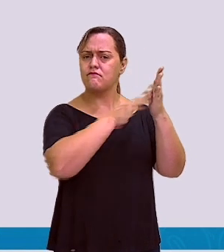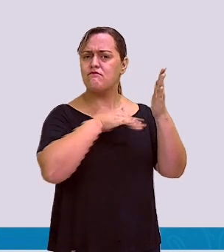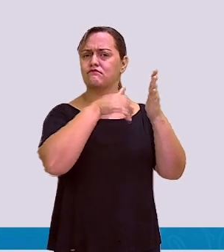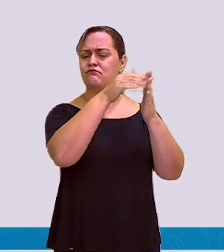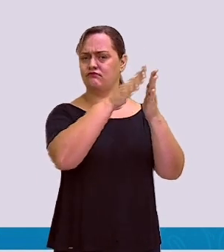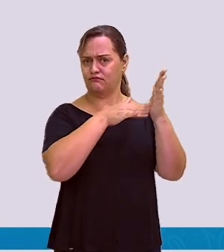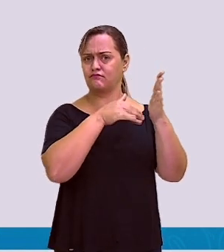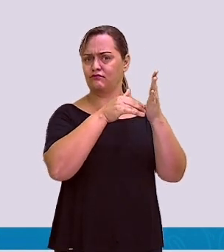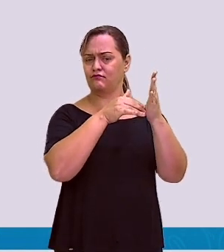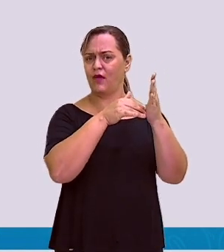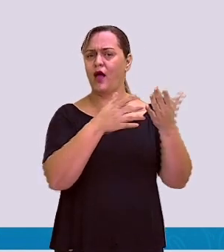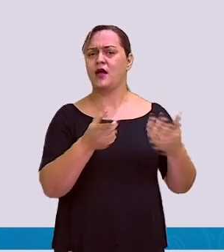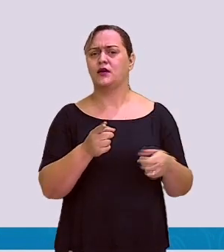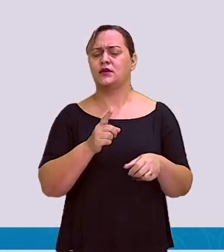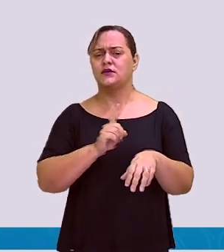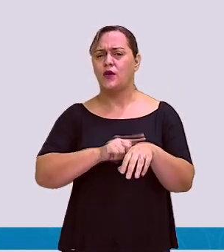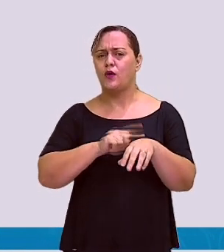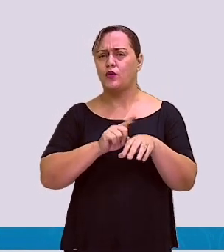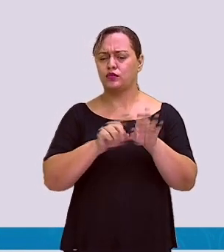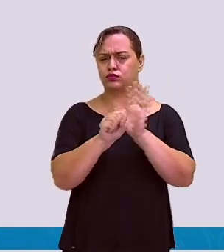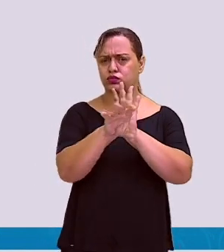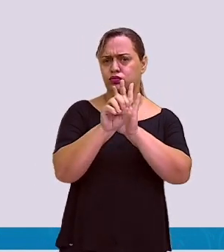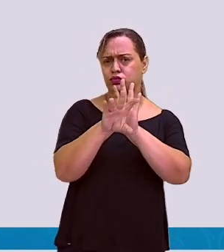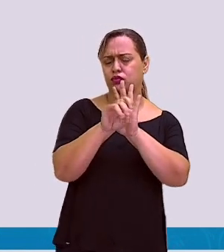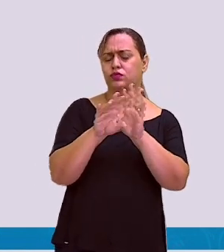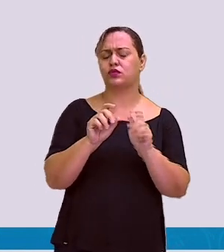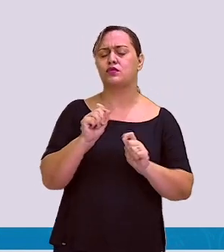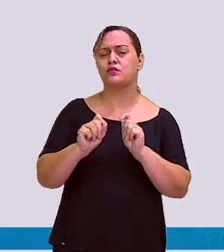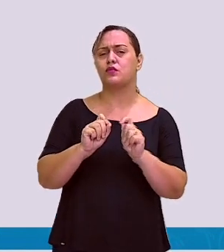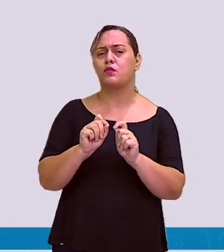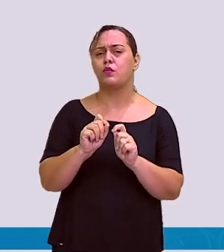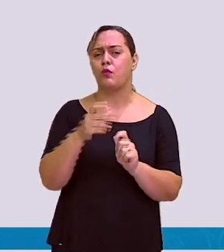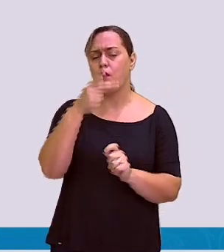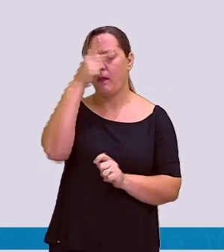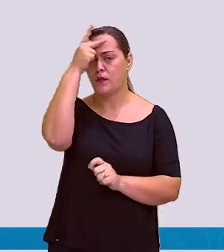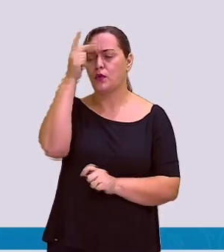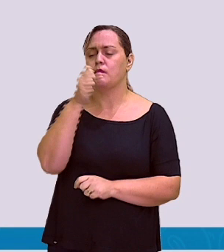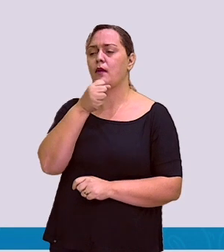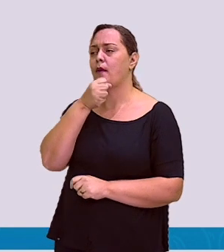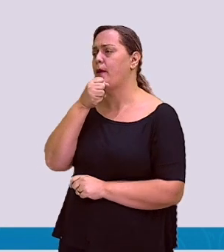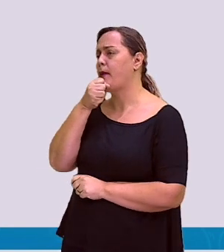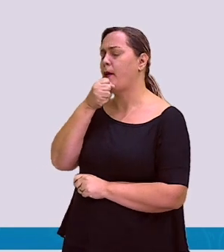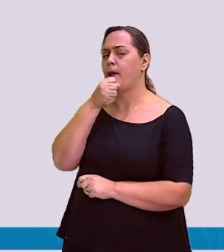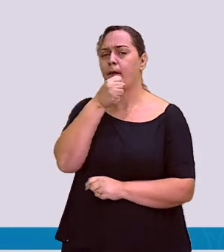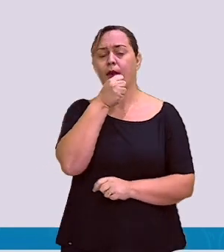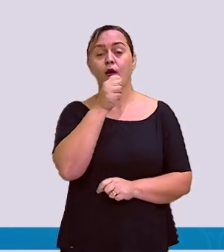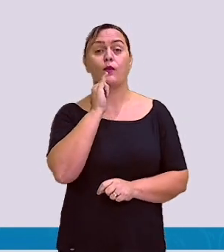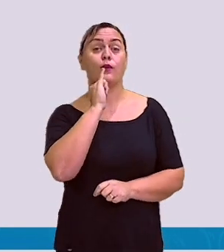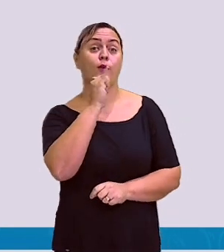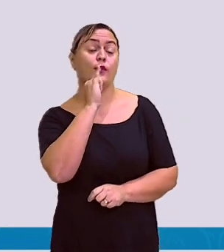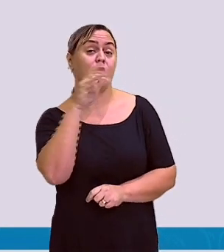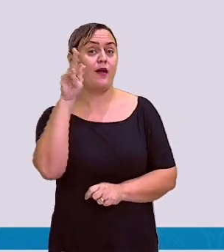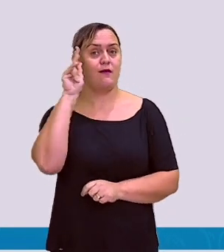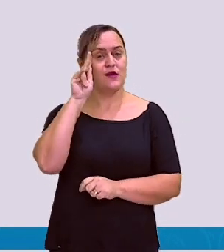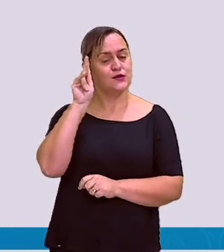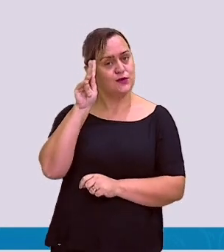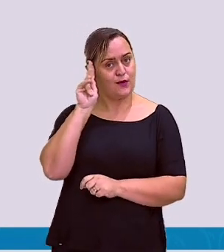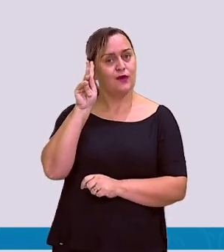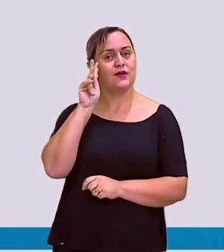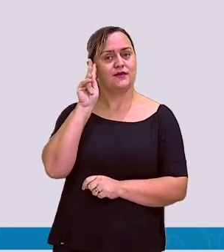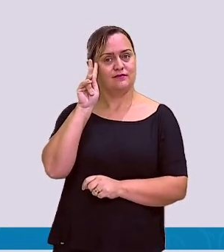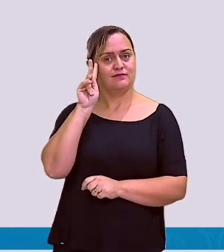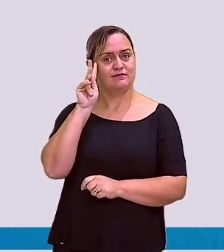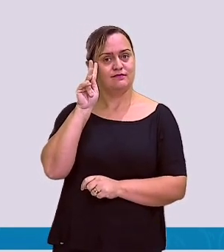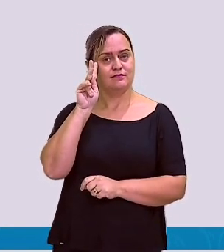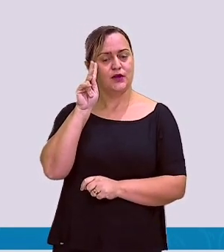o narrador se encarregava de contar a história, que algumas vezes eram acompanhadas por músicas, além de ser